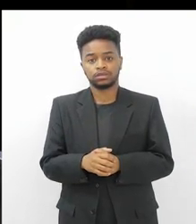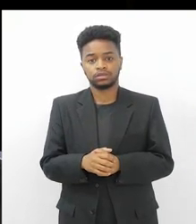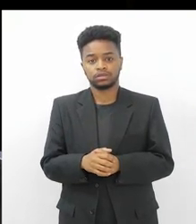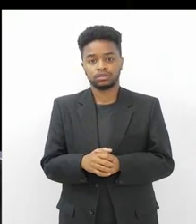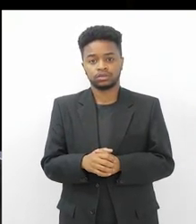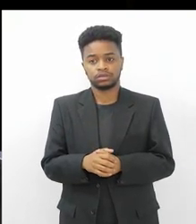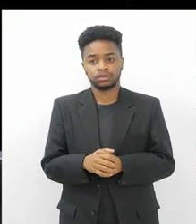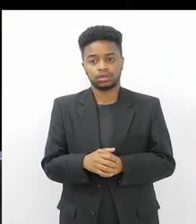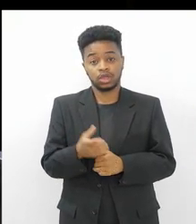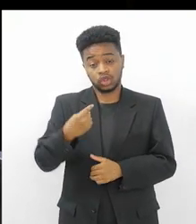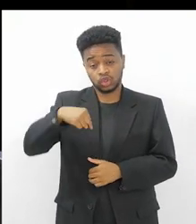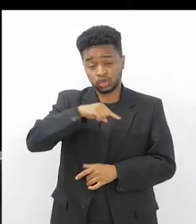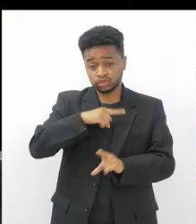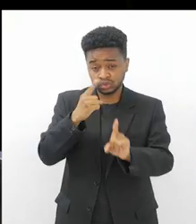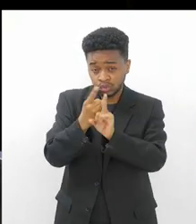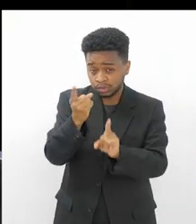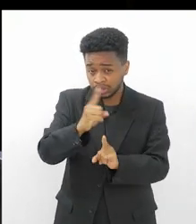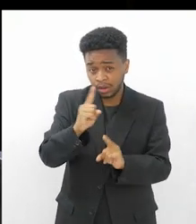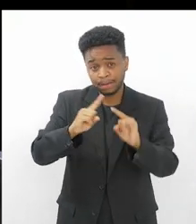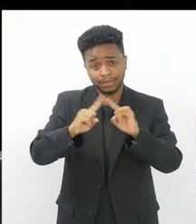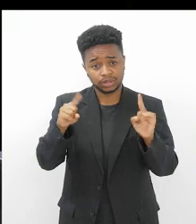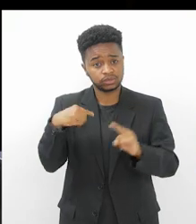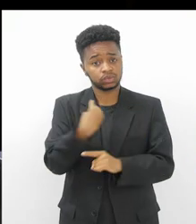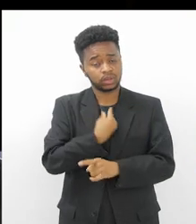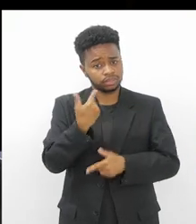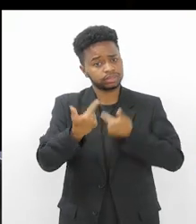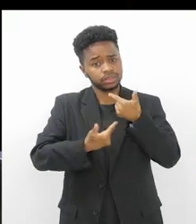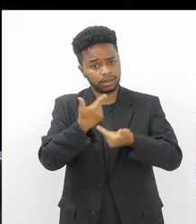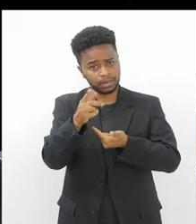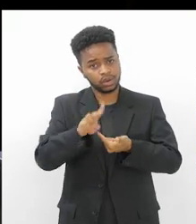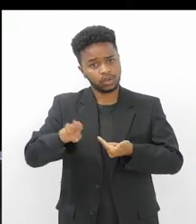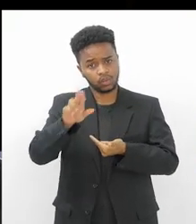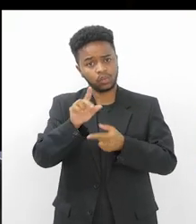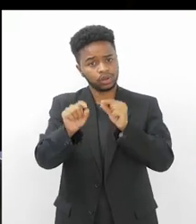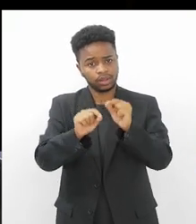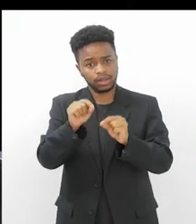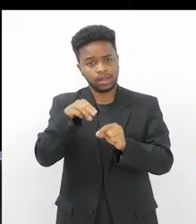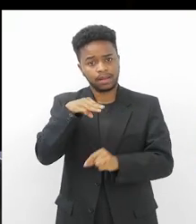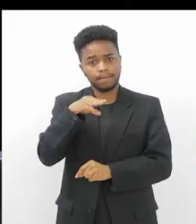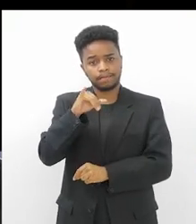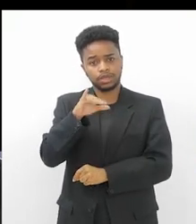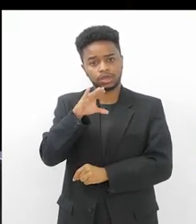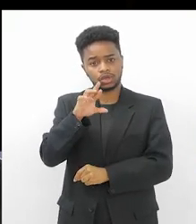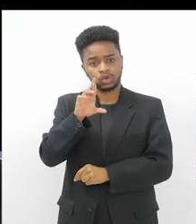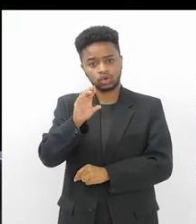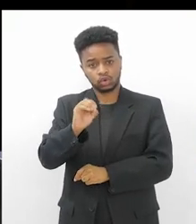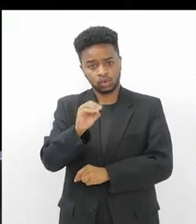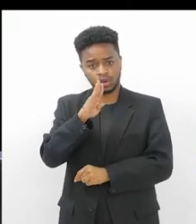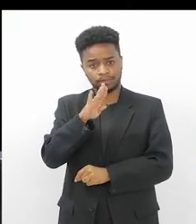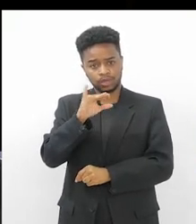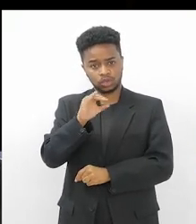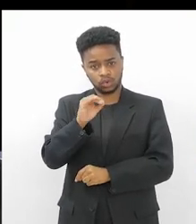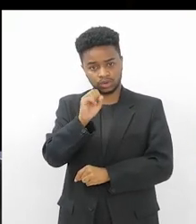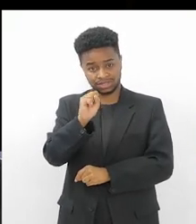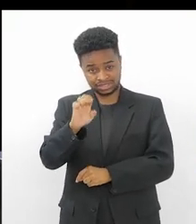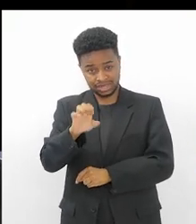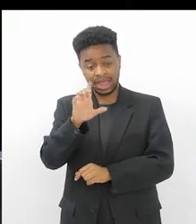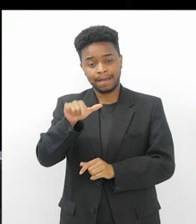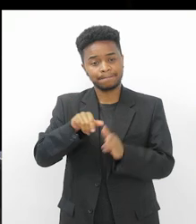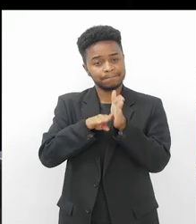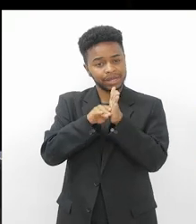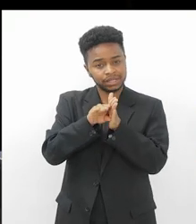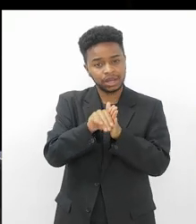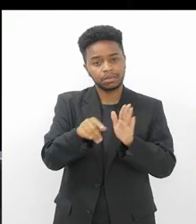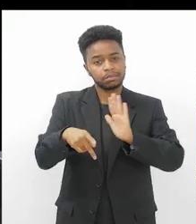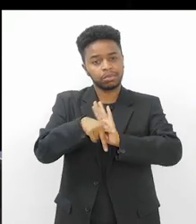gente, não fomos nós que descobrimos isso, mas a gente está trabalhando com isso, que a microbiota, ou seja, as bactérias